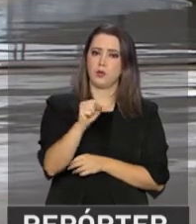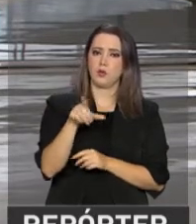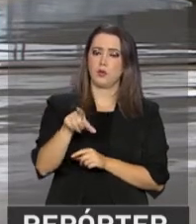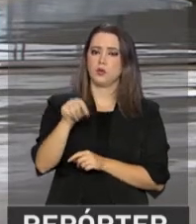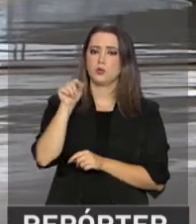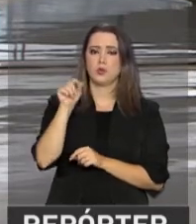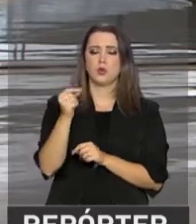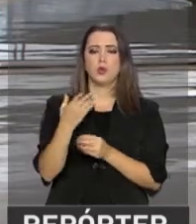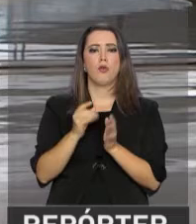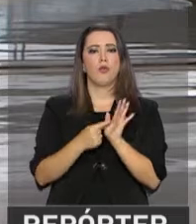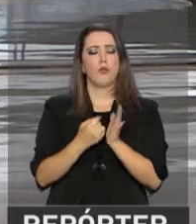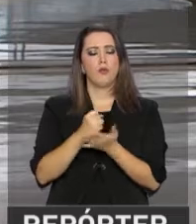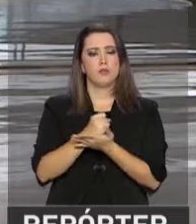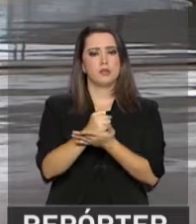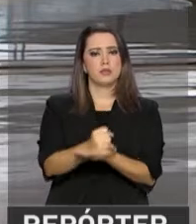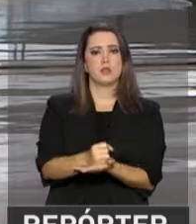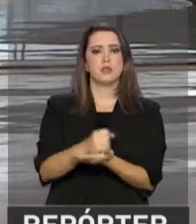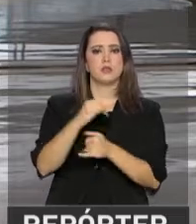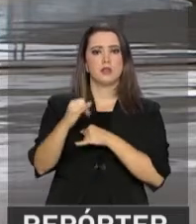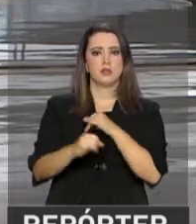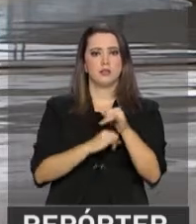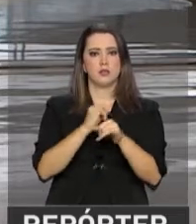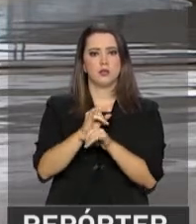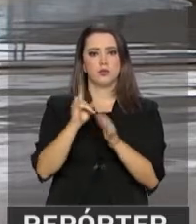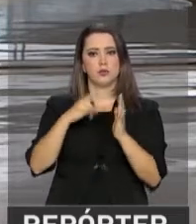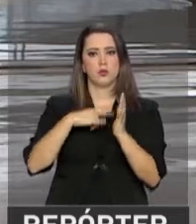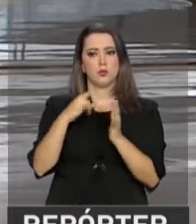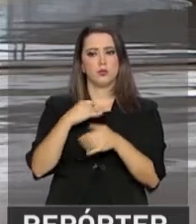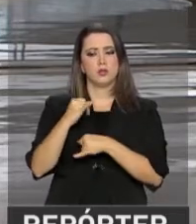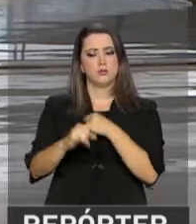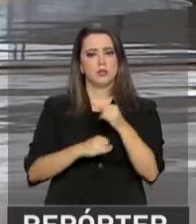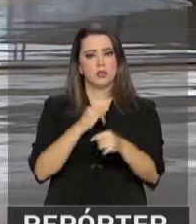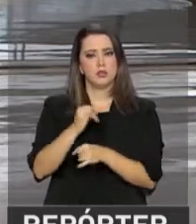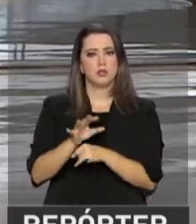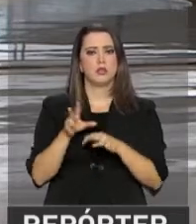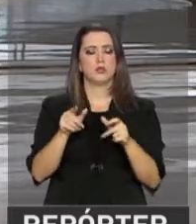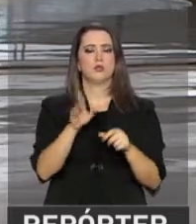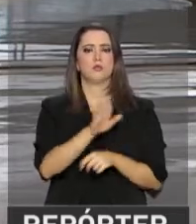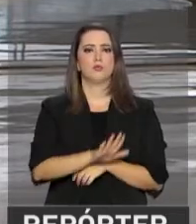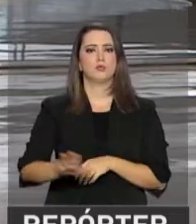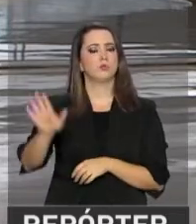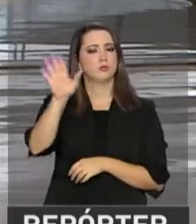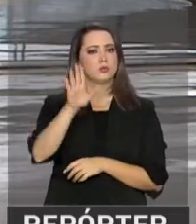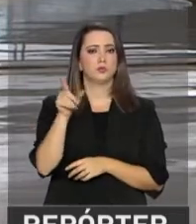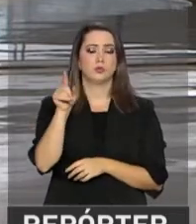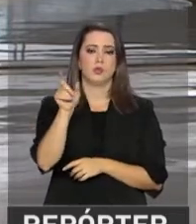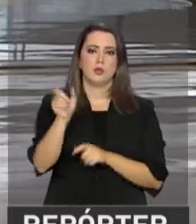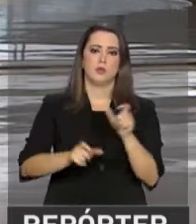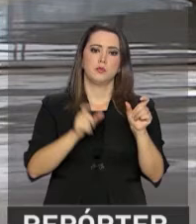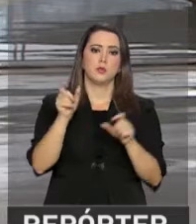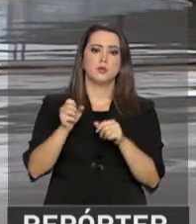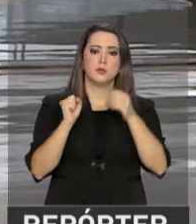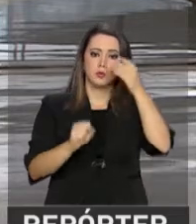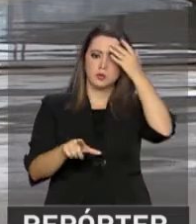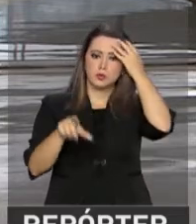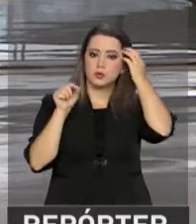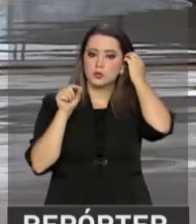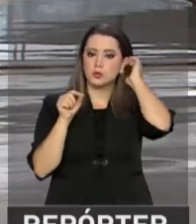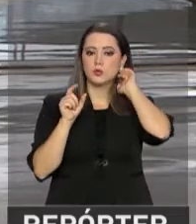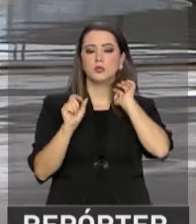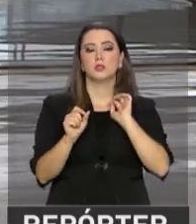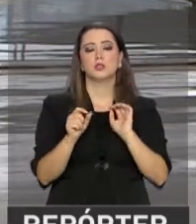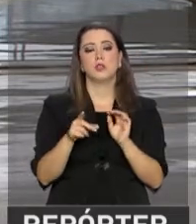digital aos proprietários de todos os veículos de todo o país os condutores poderão optar pelo